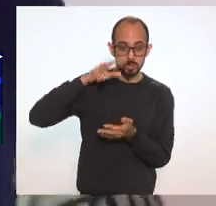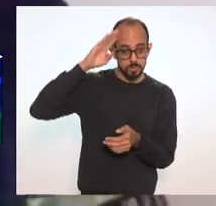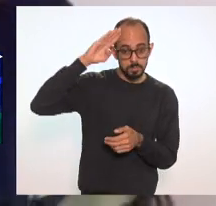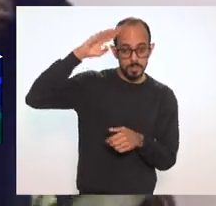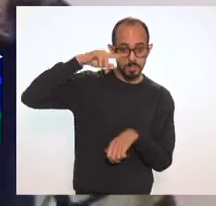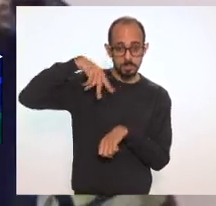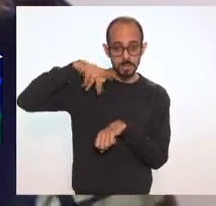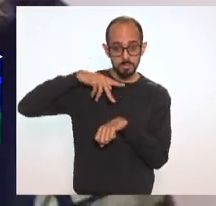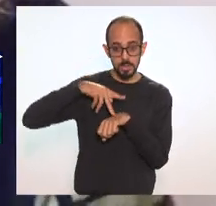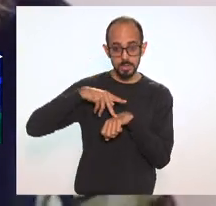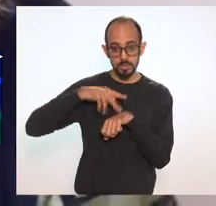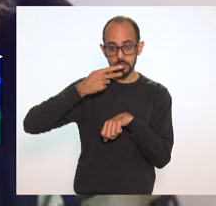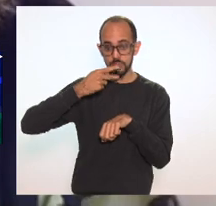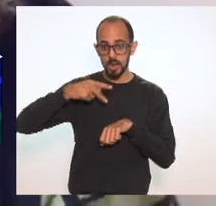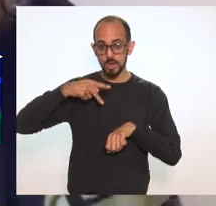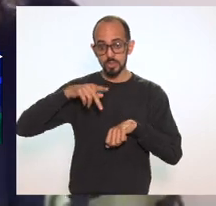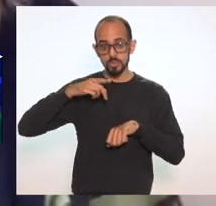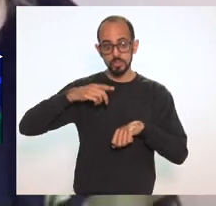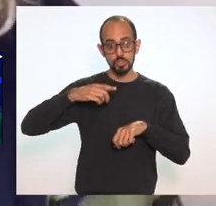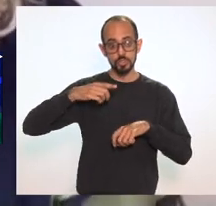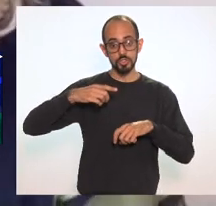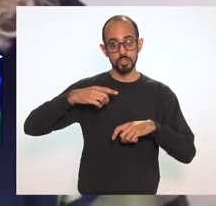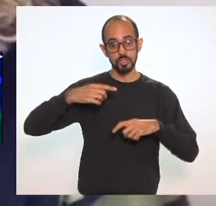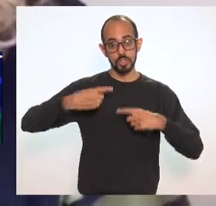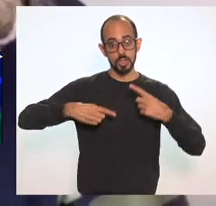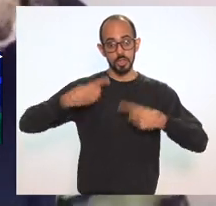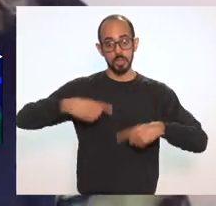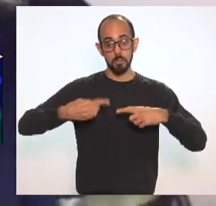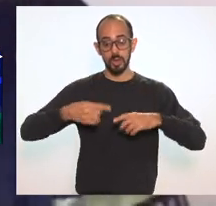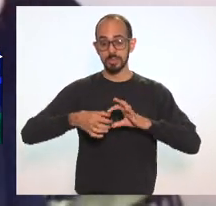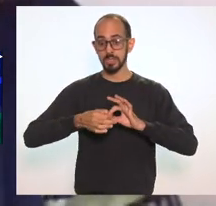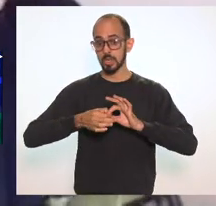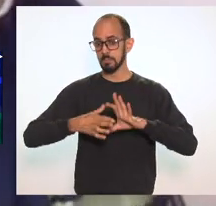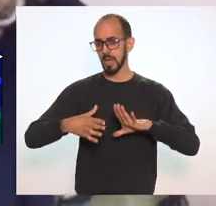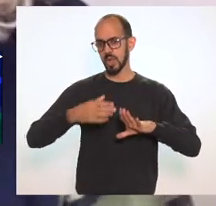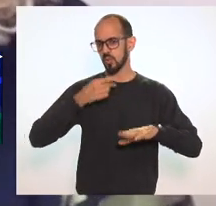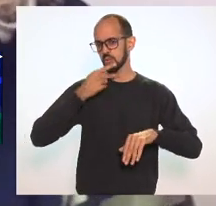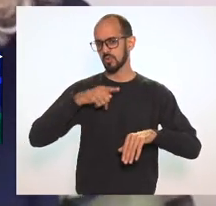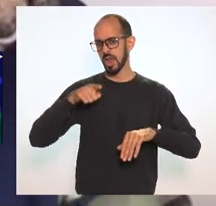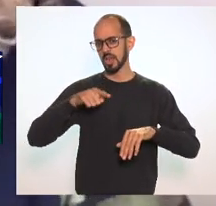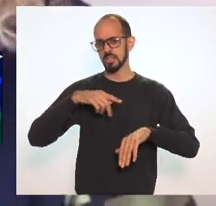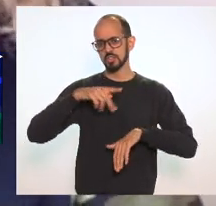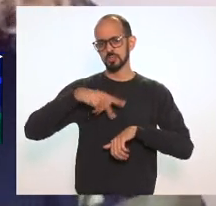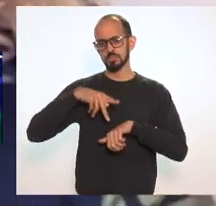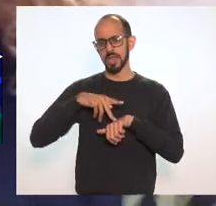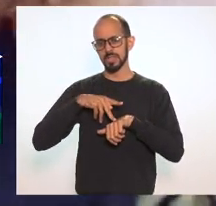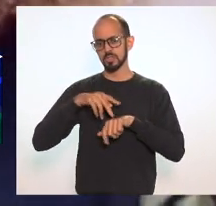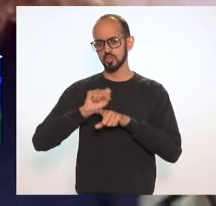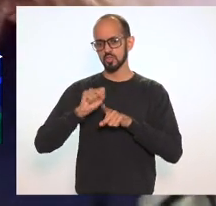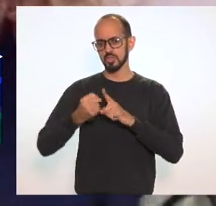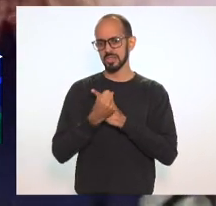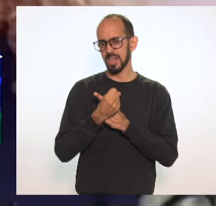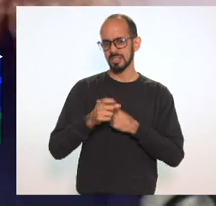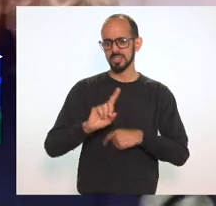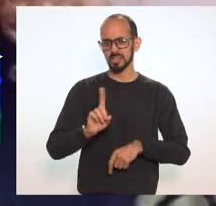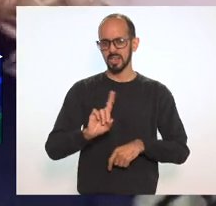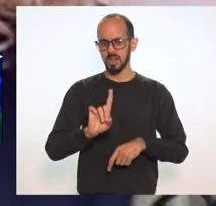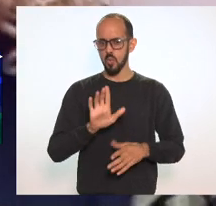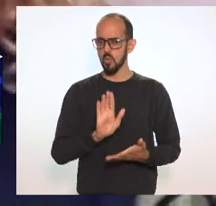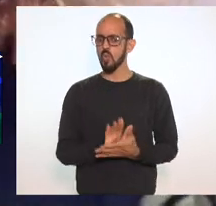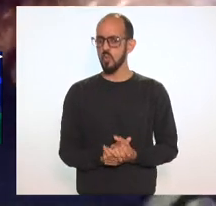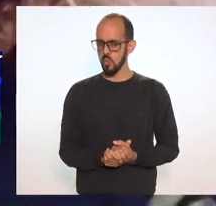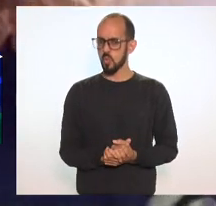países são democracias liberais eu não tô falando aqui de nenhum país socialista embora assim aqueles que se